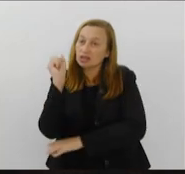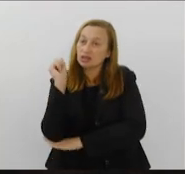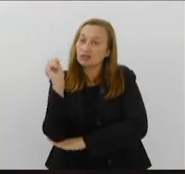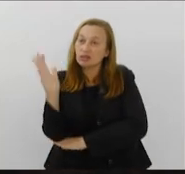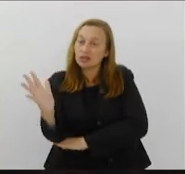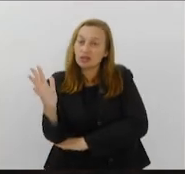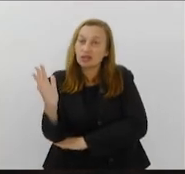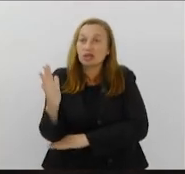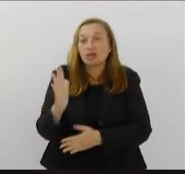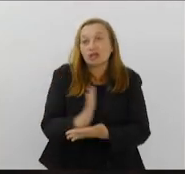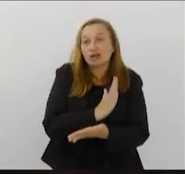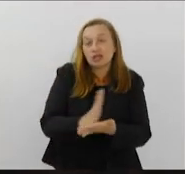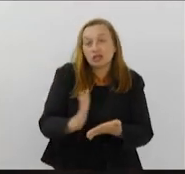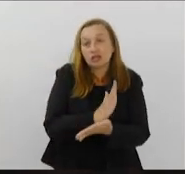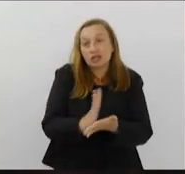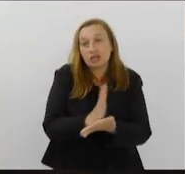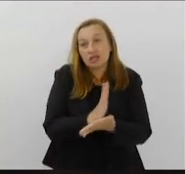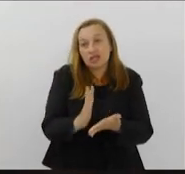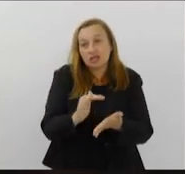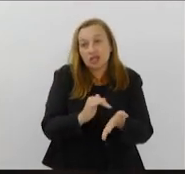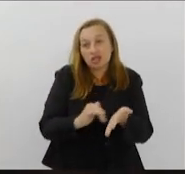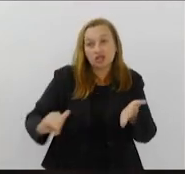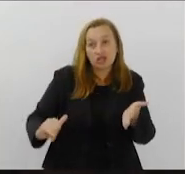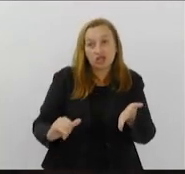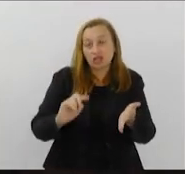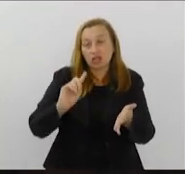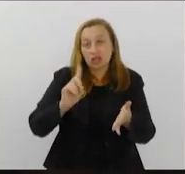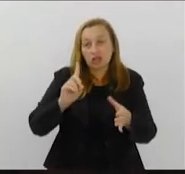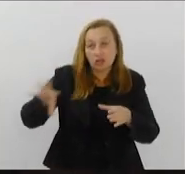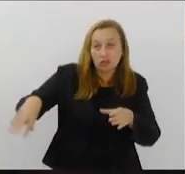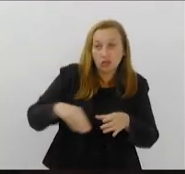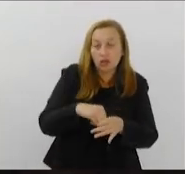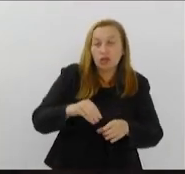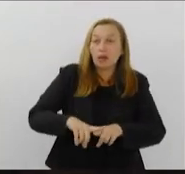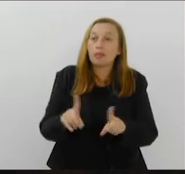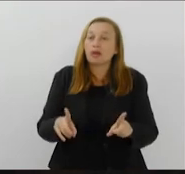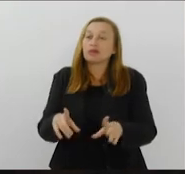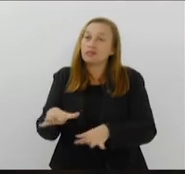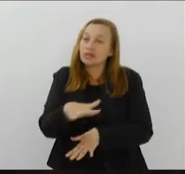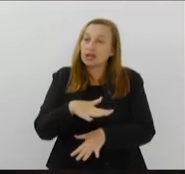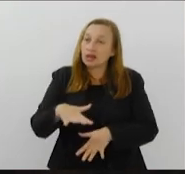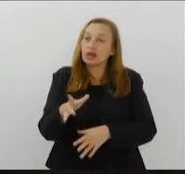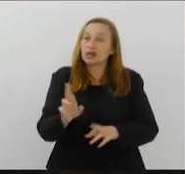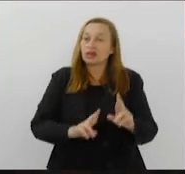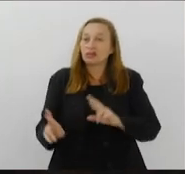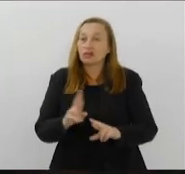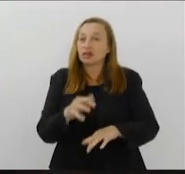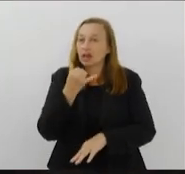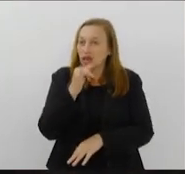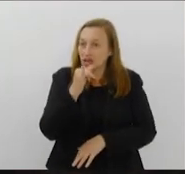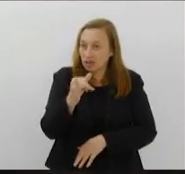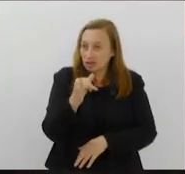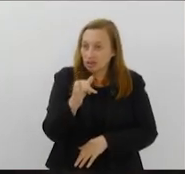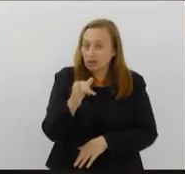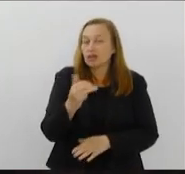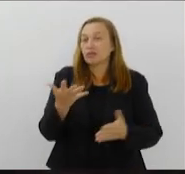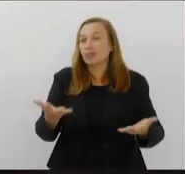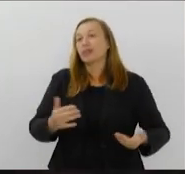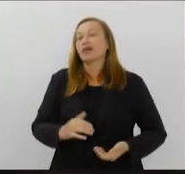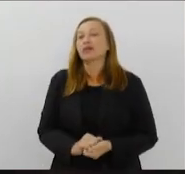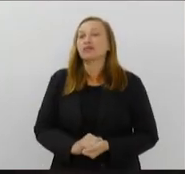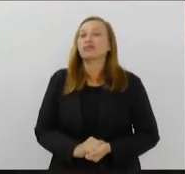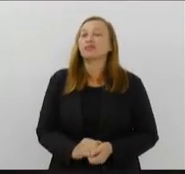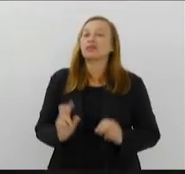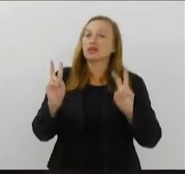sequestrando, não emitindo, né, no termo de um balanço líquido. Mas, para os setores relacionados à energia, que aí envolve, né,